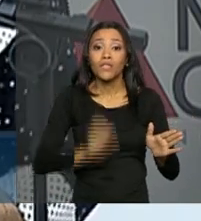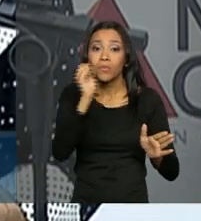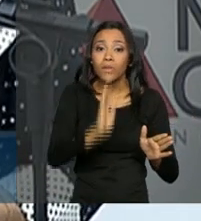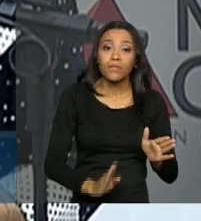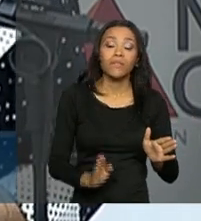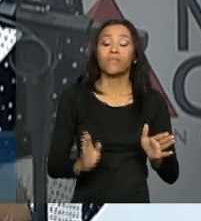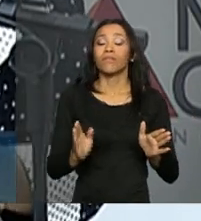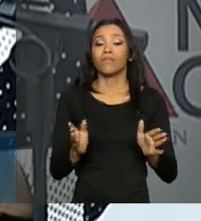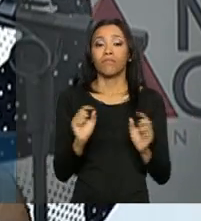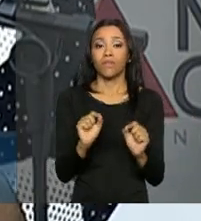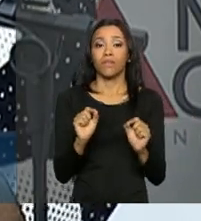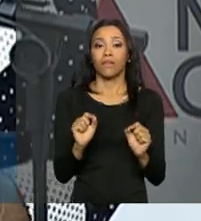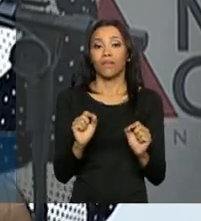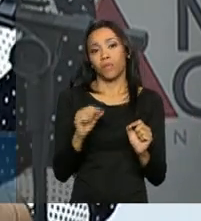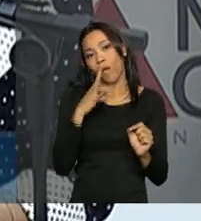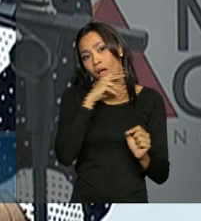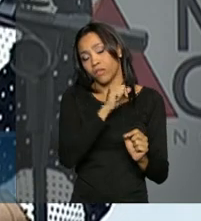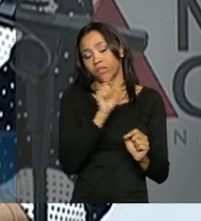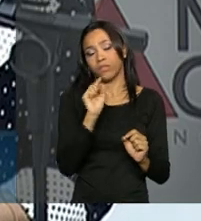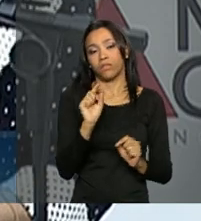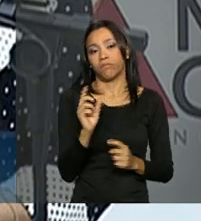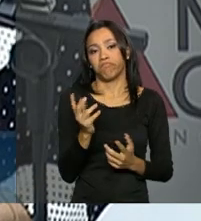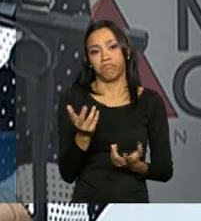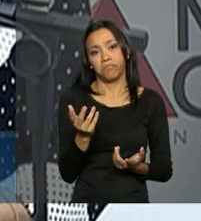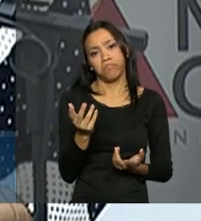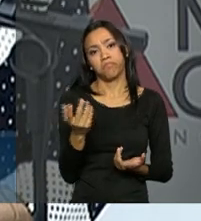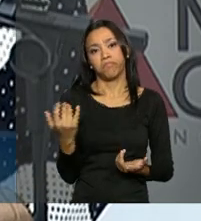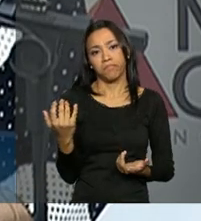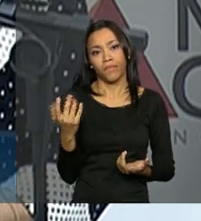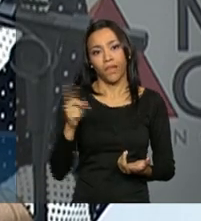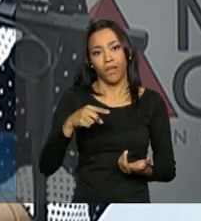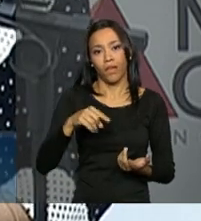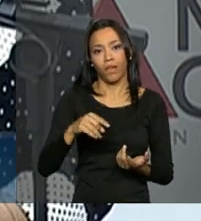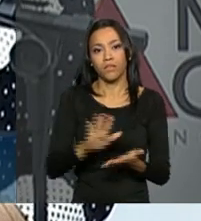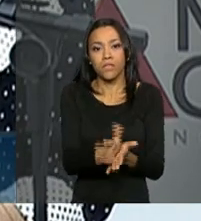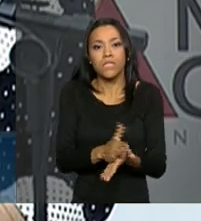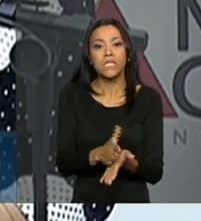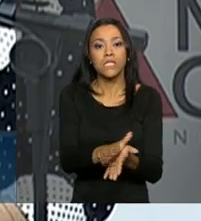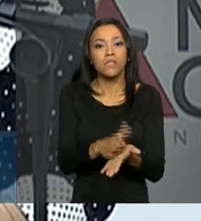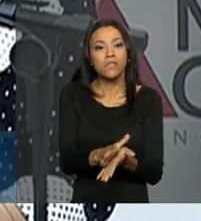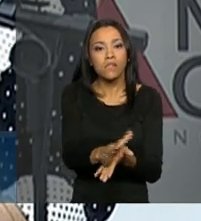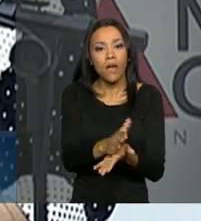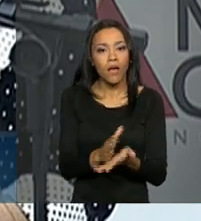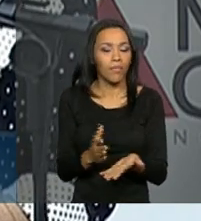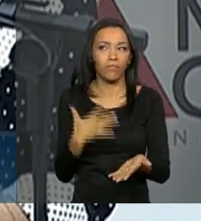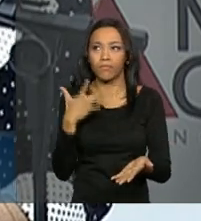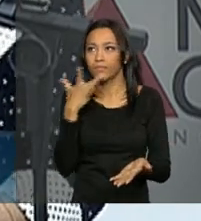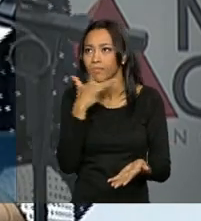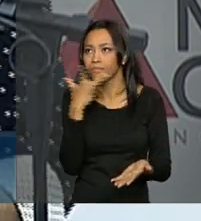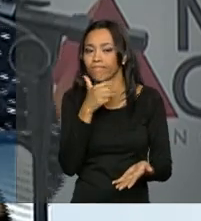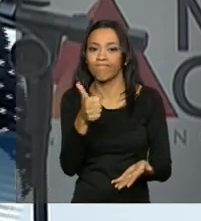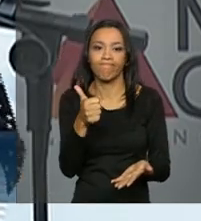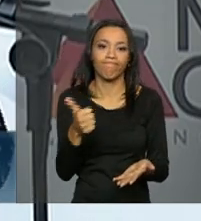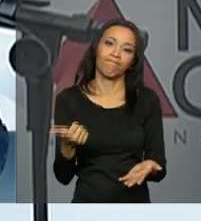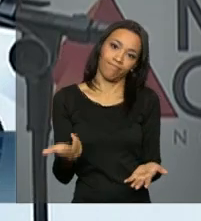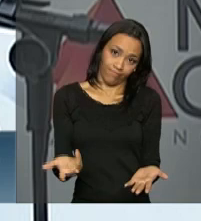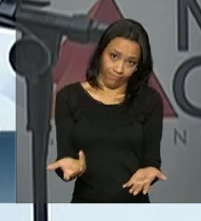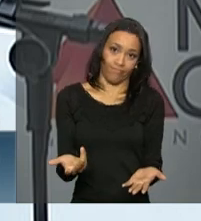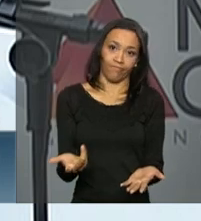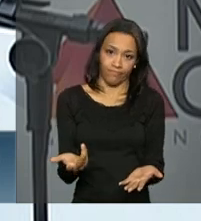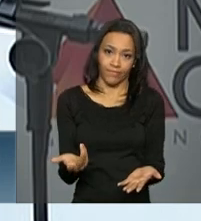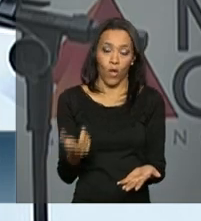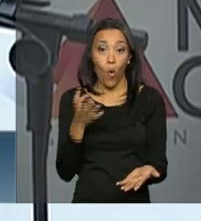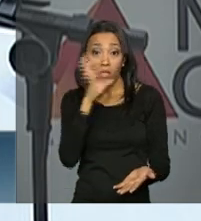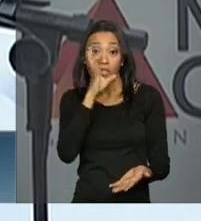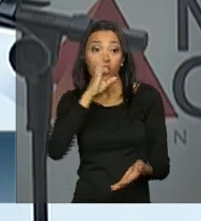acha, né, que não ache que é fundamental o samba. Não há um brasileiro também que não acha que tem de